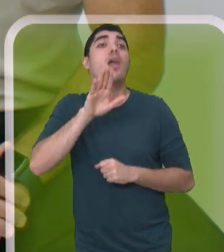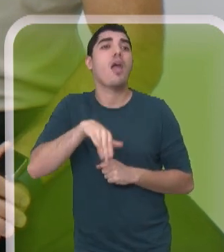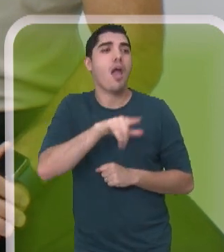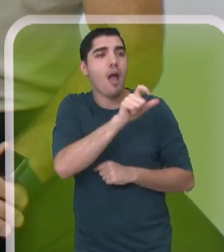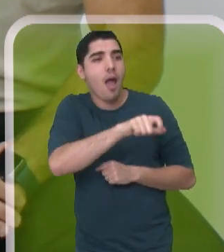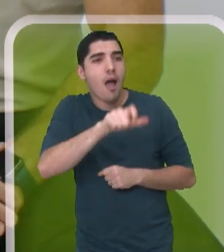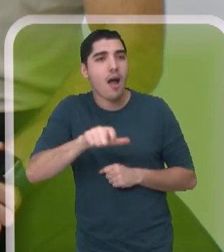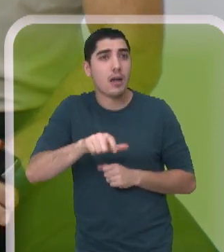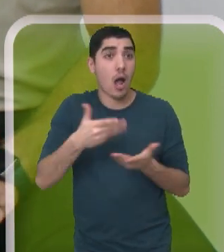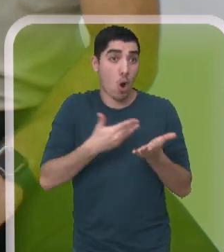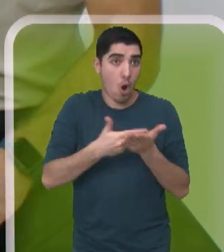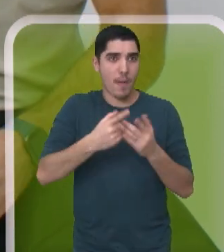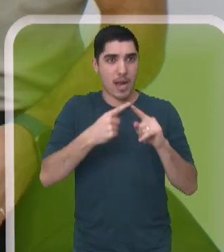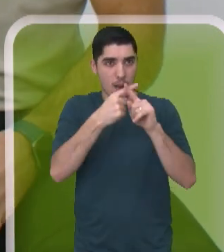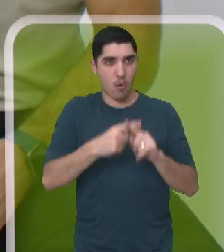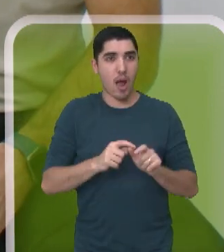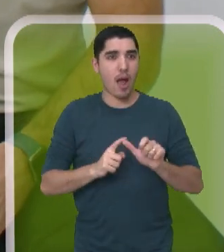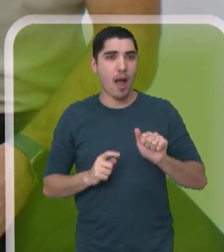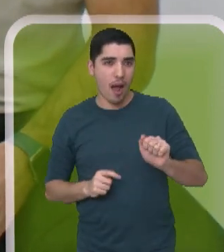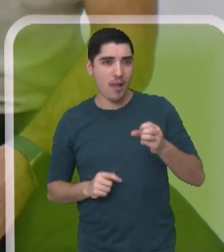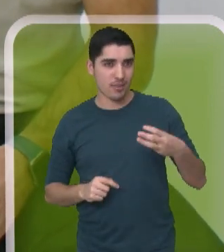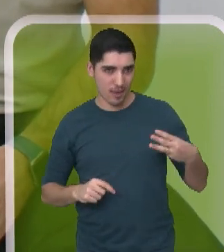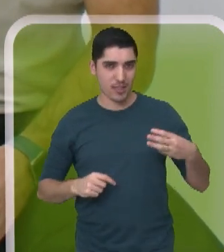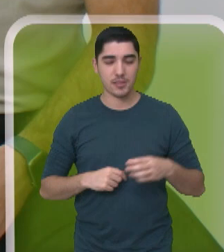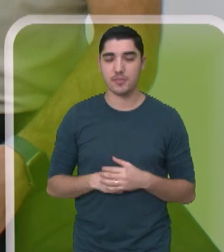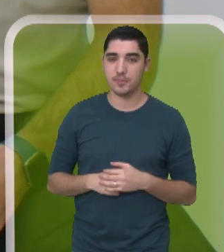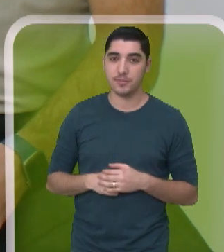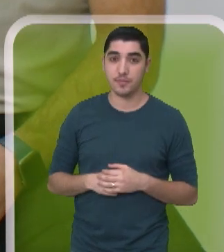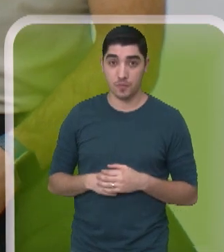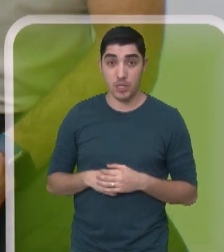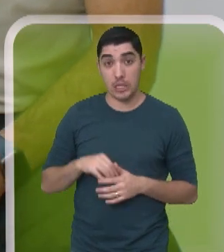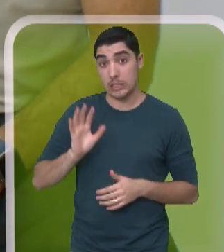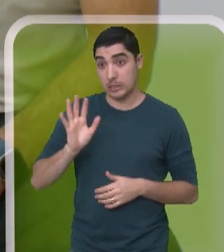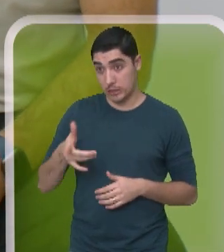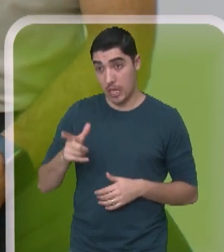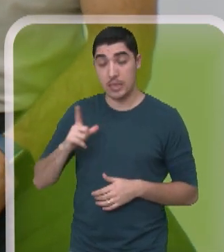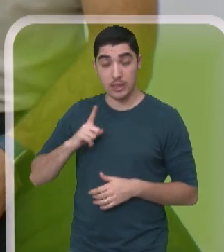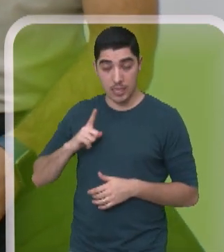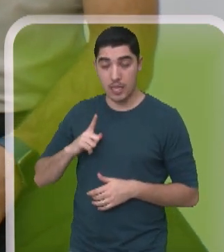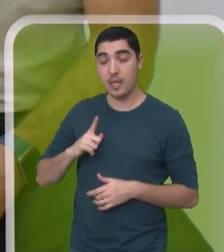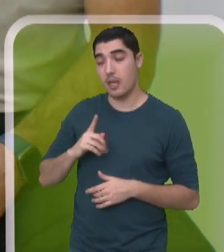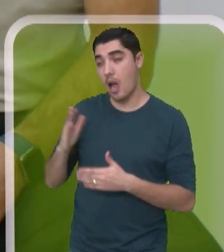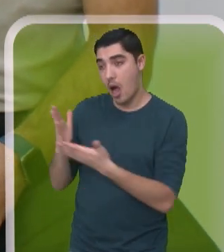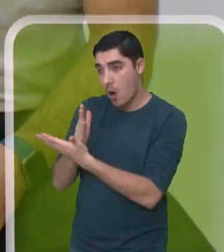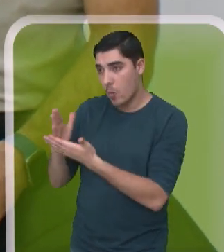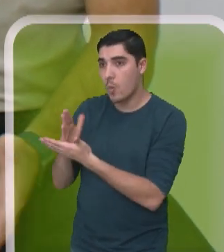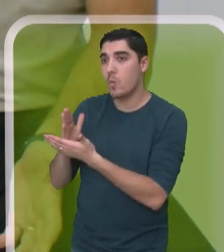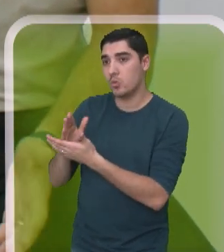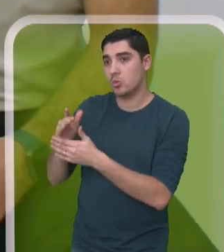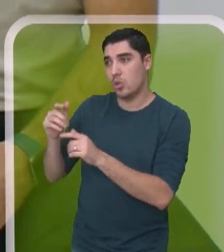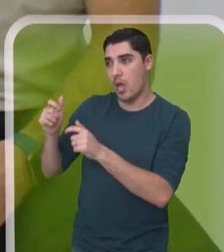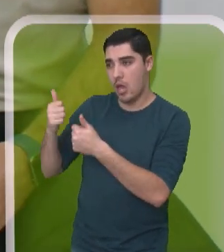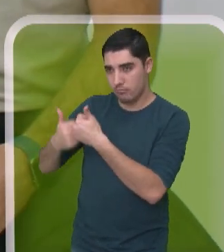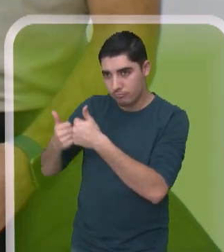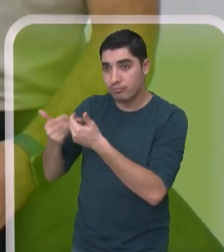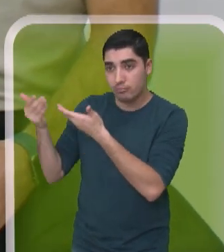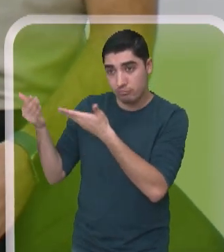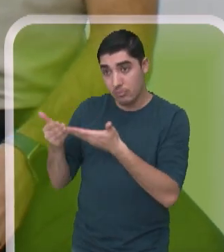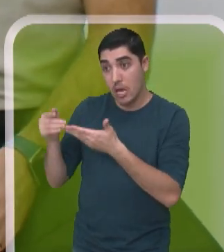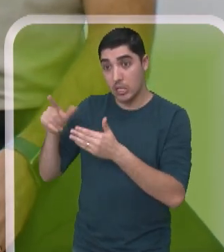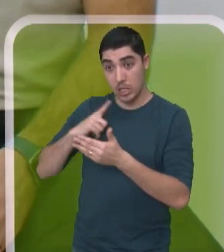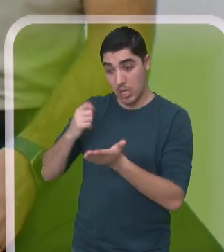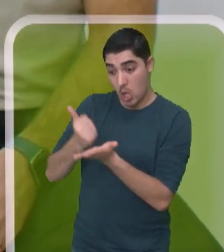essa Série 3? Isso. Nós já temos alguns jogadores com pré-contratos, eles estão chegando na cidade essa